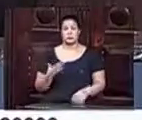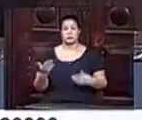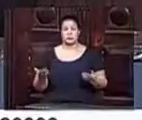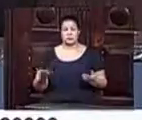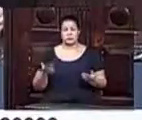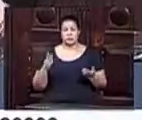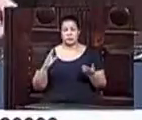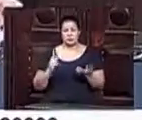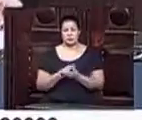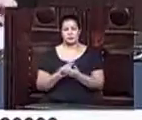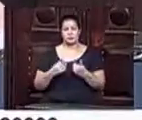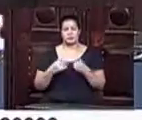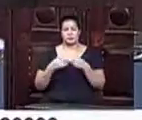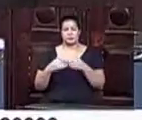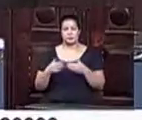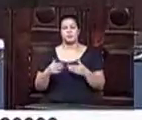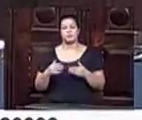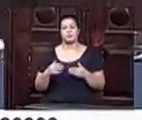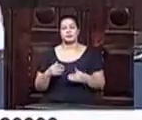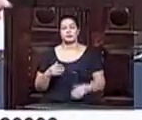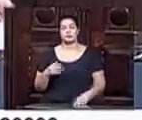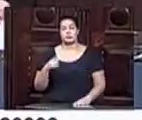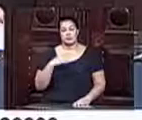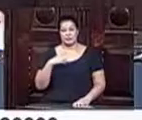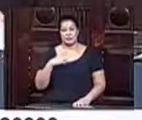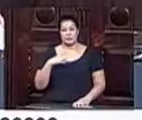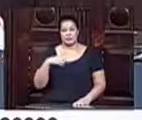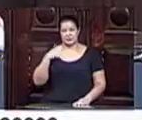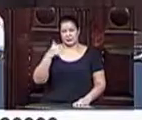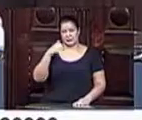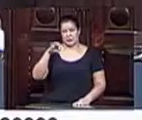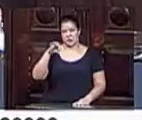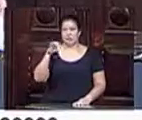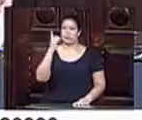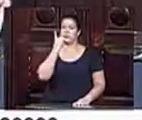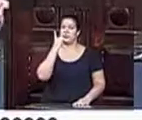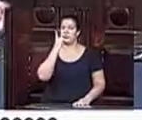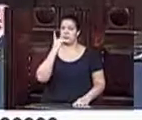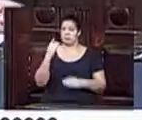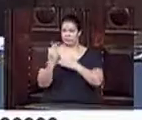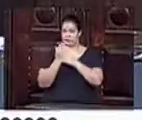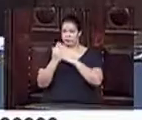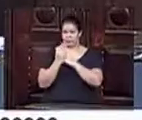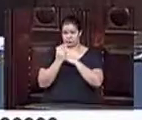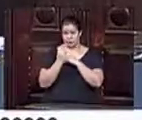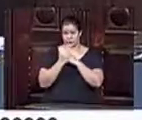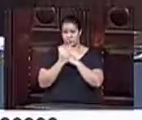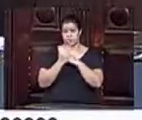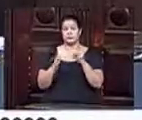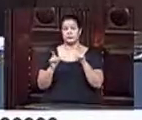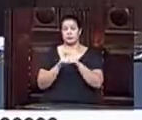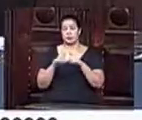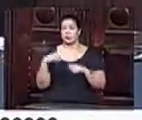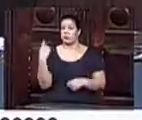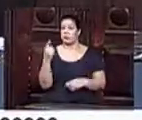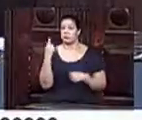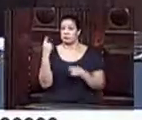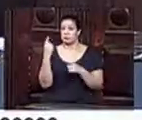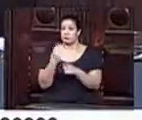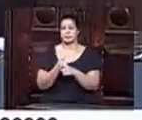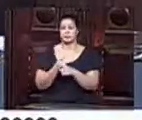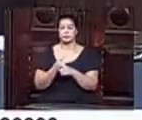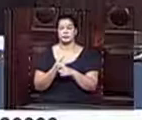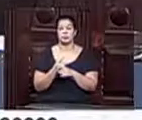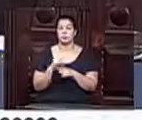dessa frente contou com a presença de 19 deputados. E ali nós vimos o